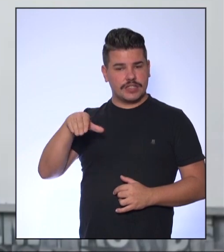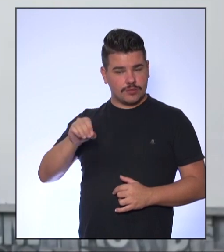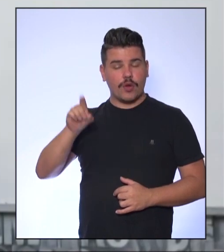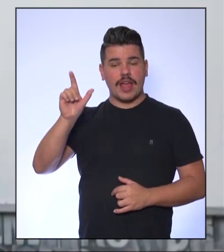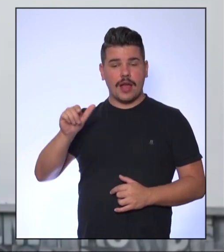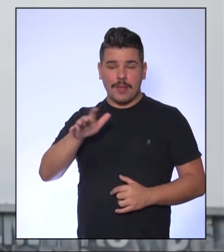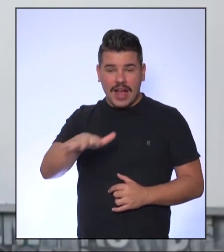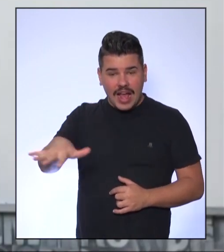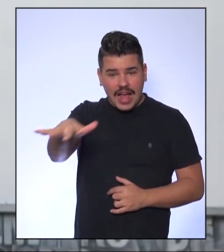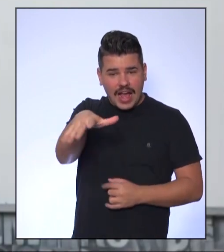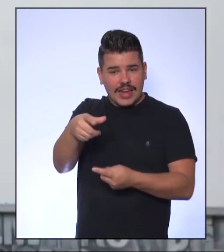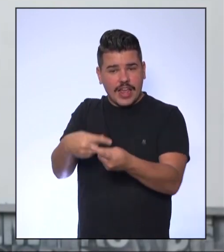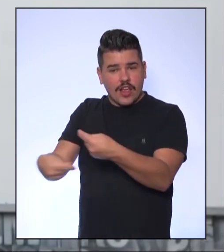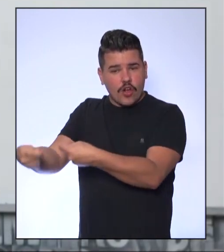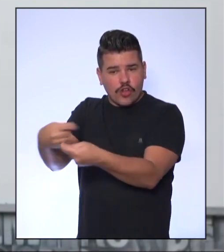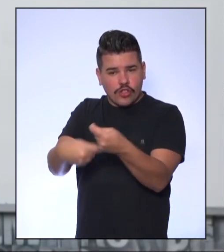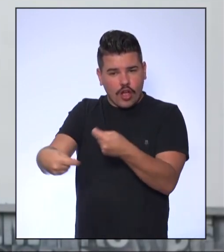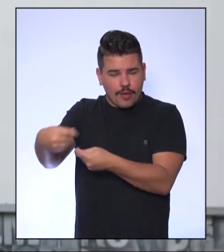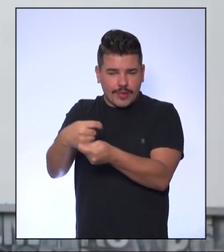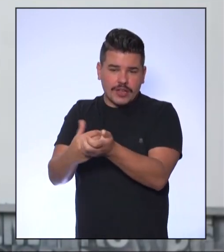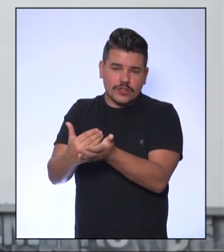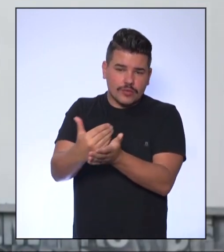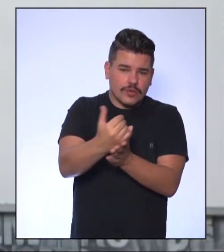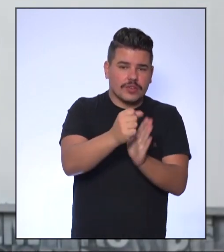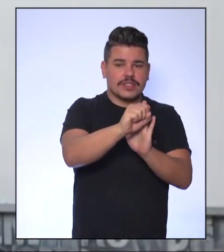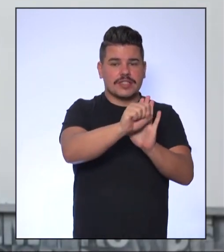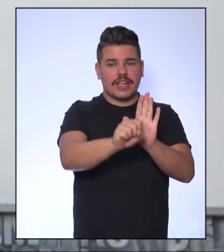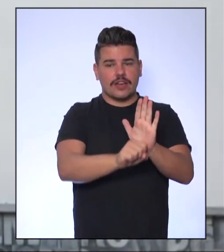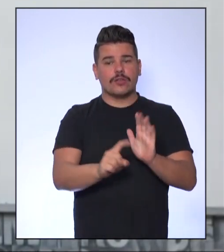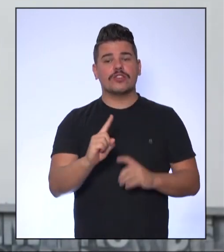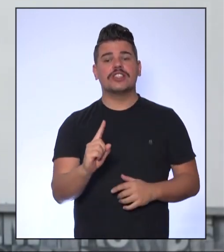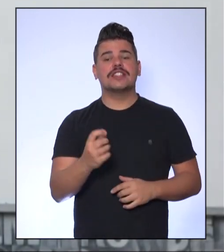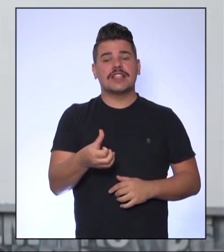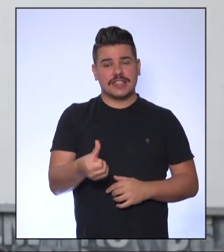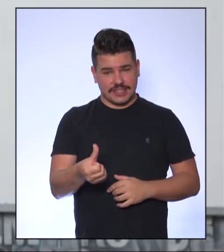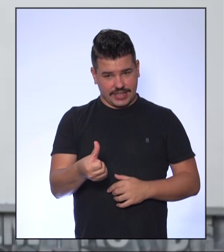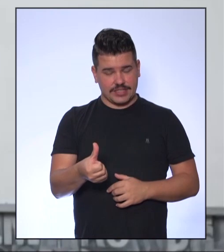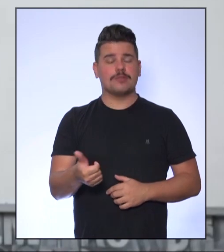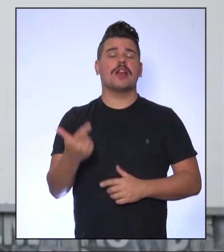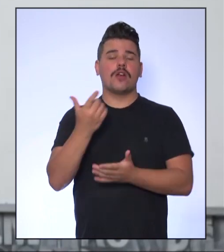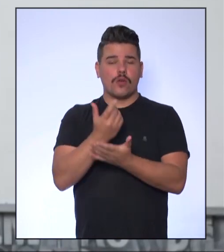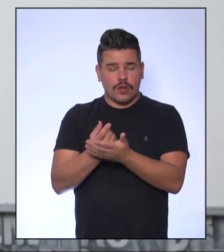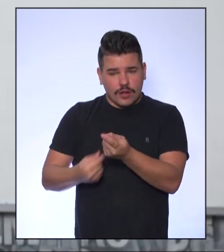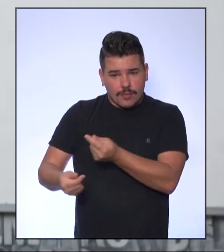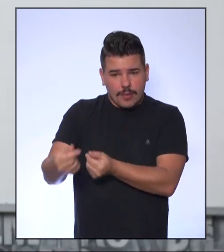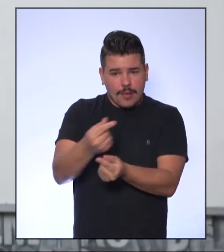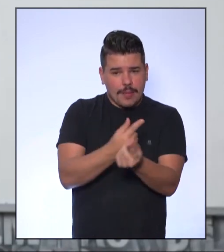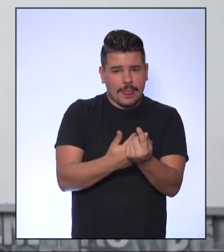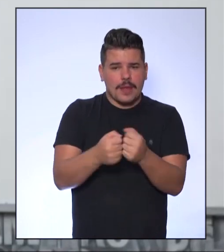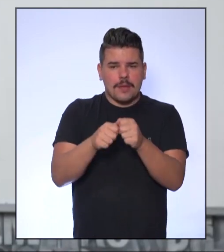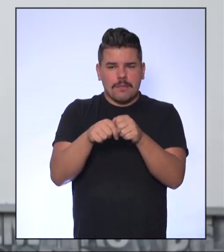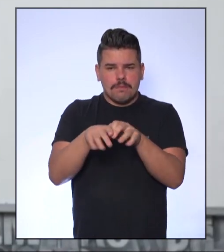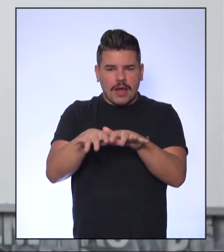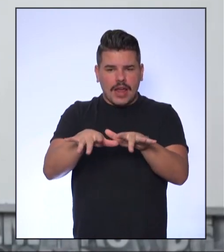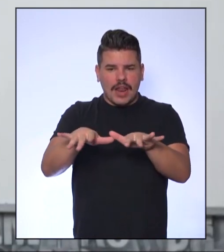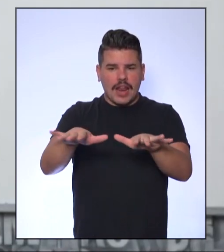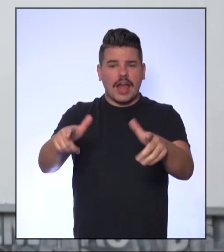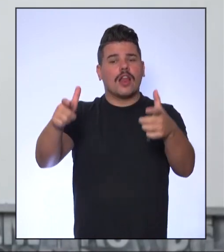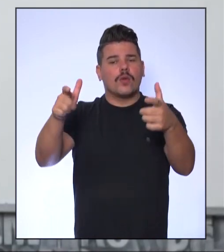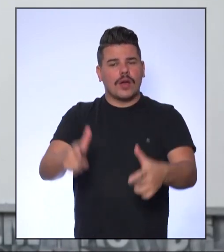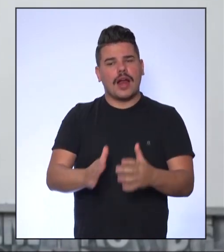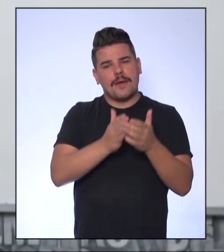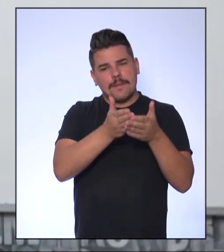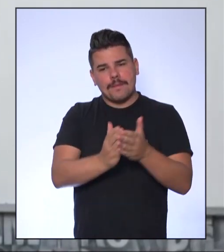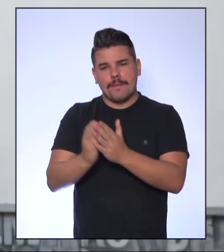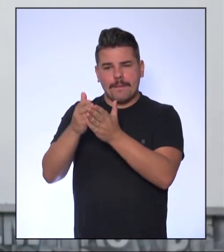econômica usada ali no início do século XVI para a expansão comercial e marítima. E aí